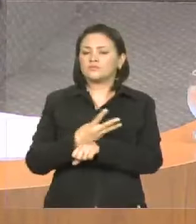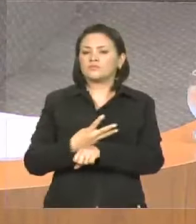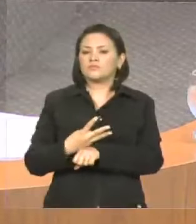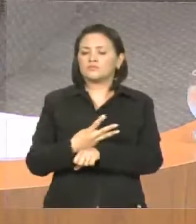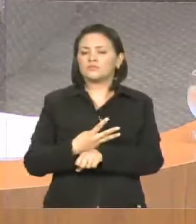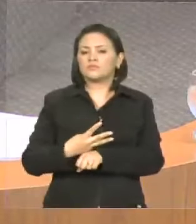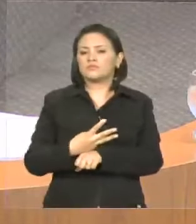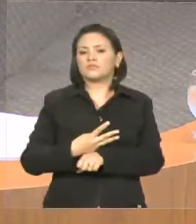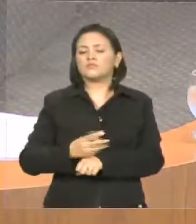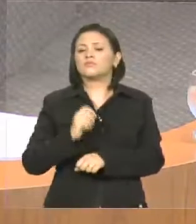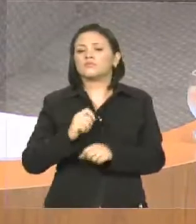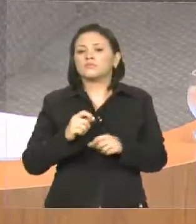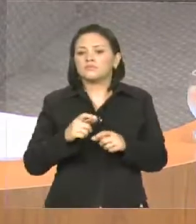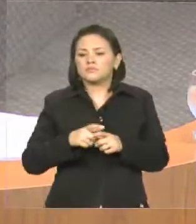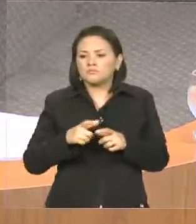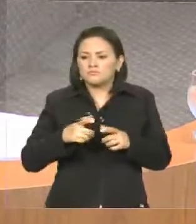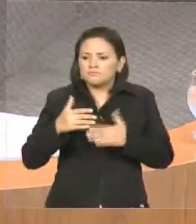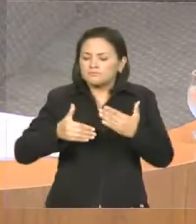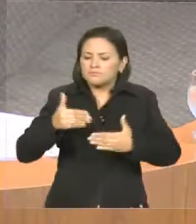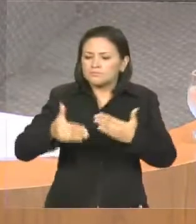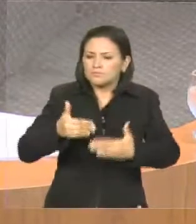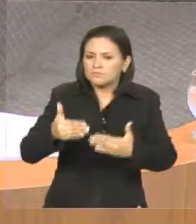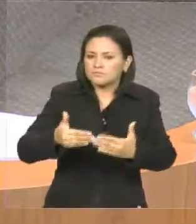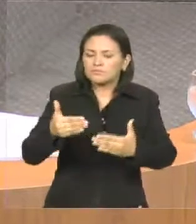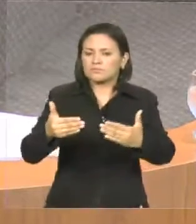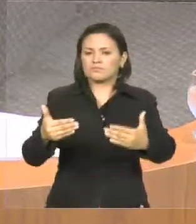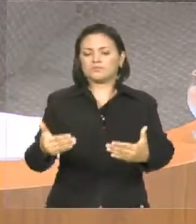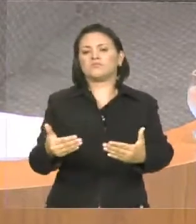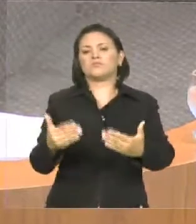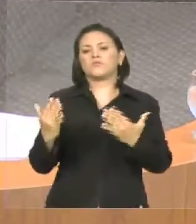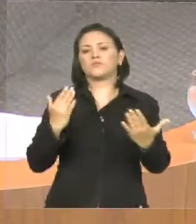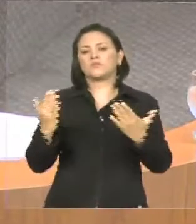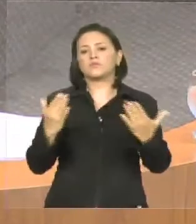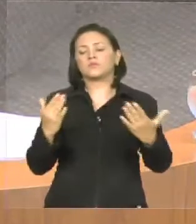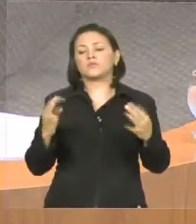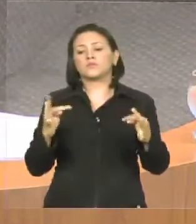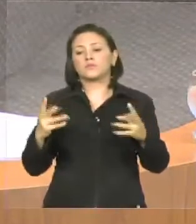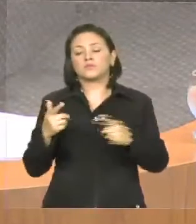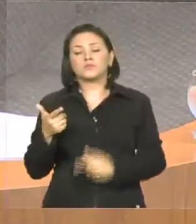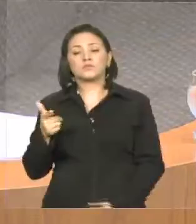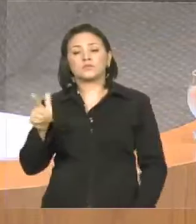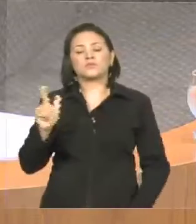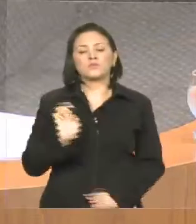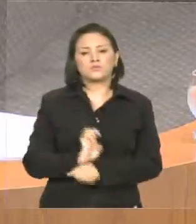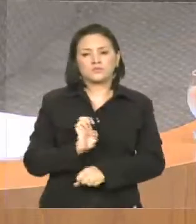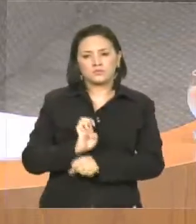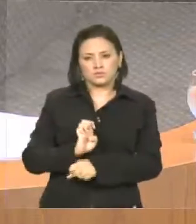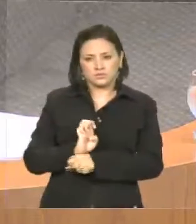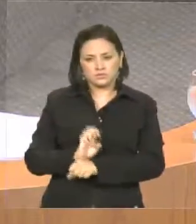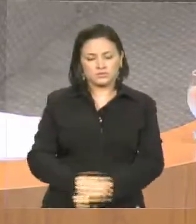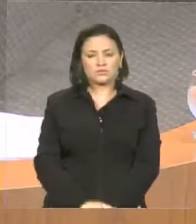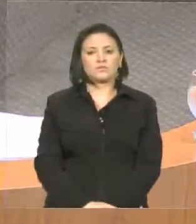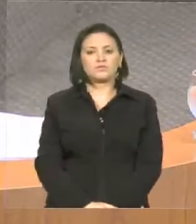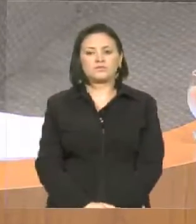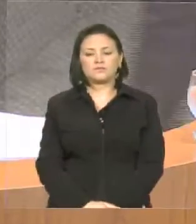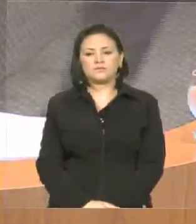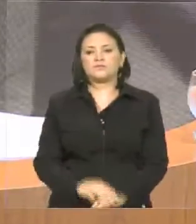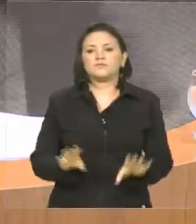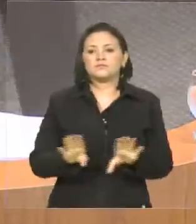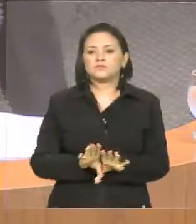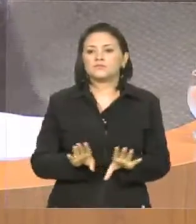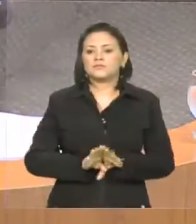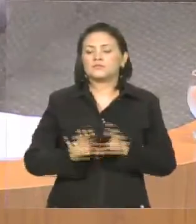cresceu em termos absolutos em relação a todos os outros estados. Isso é muito importante. E também colocar